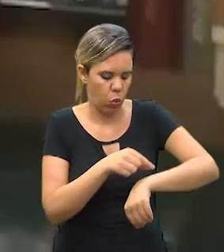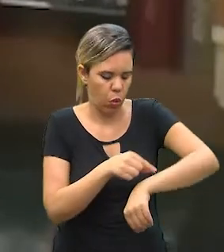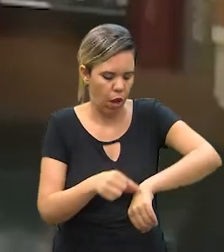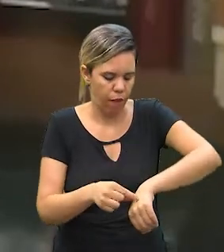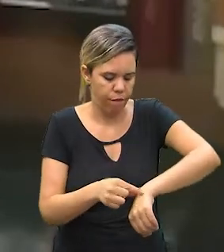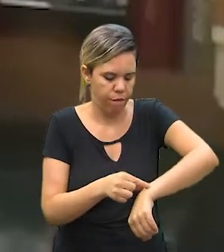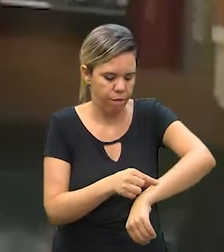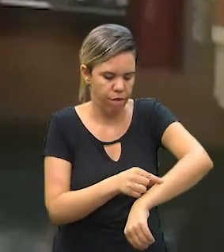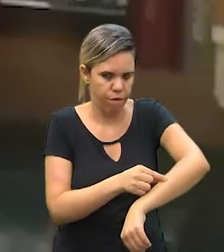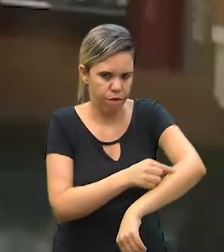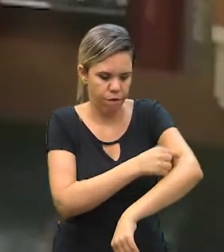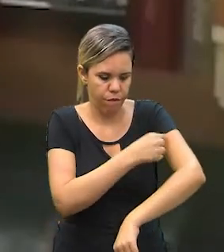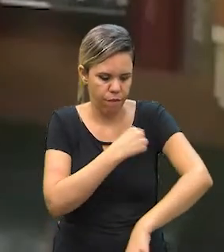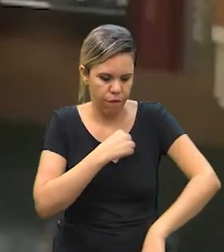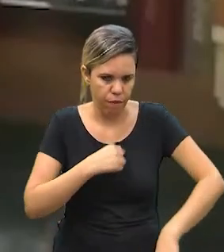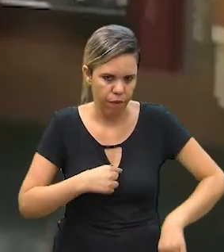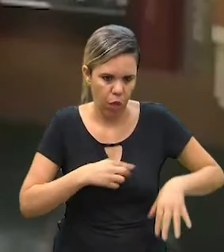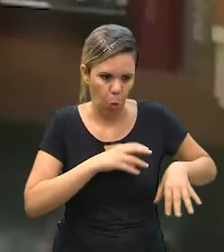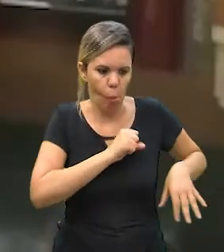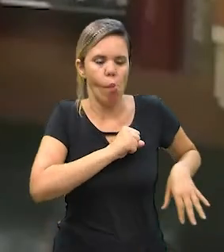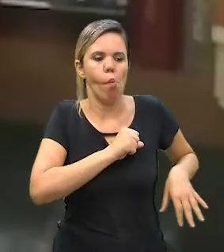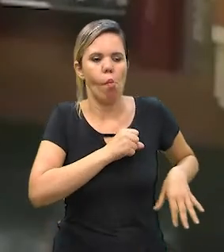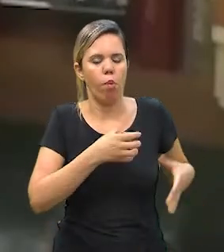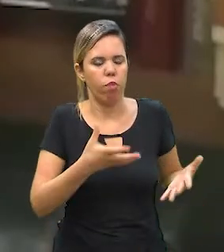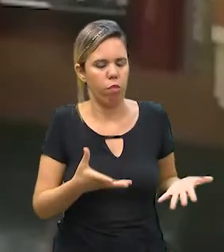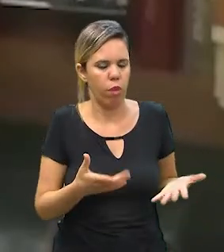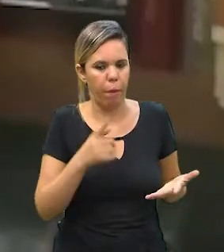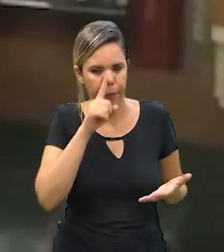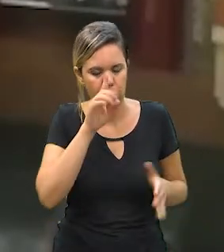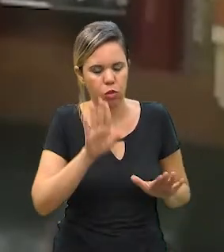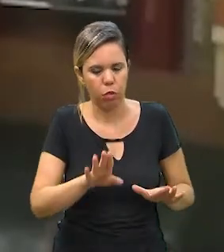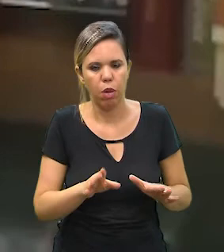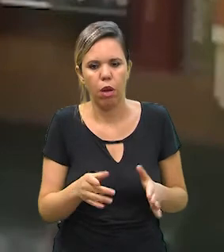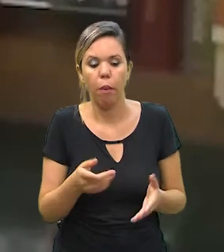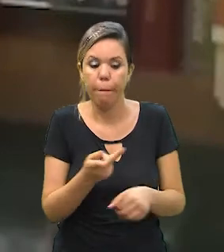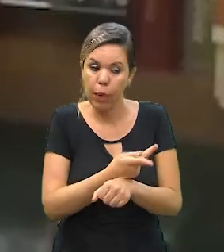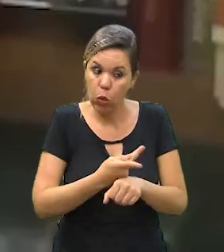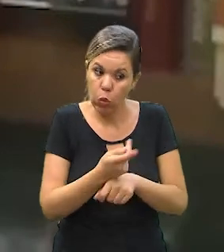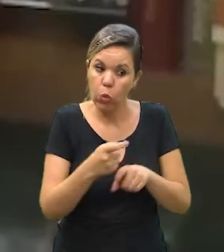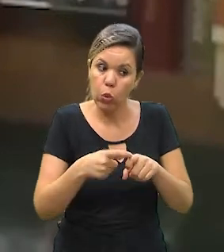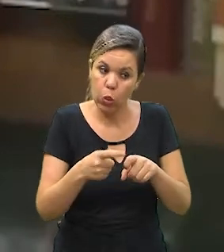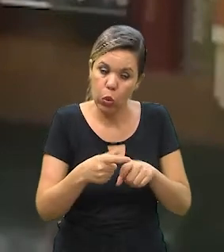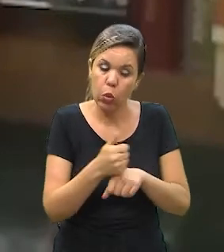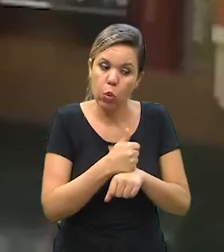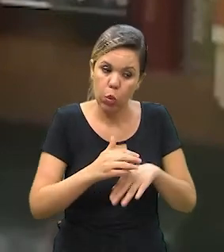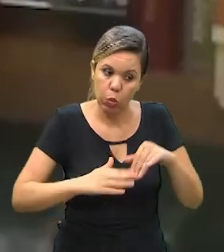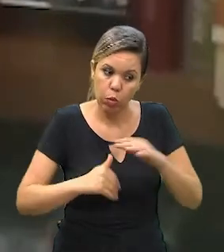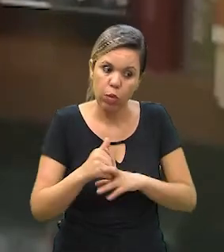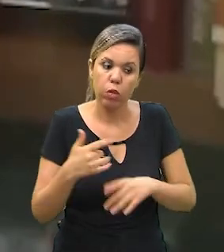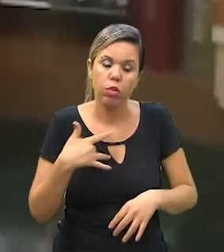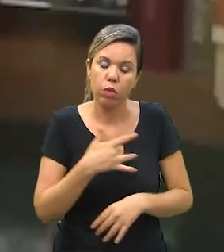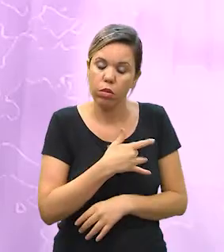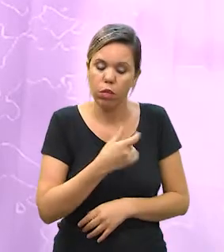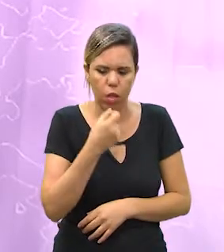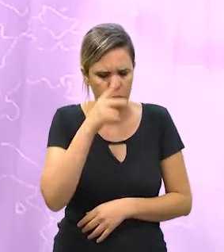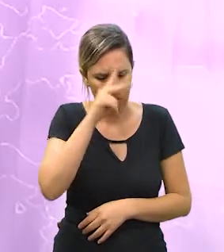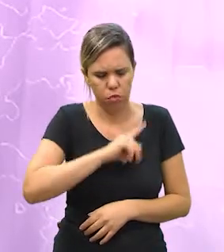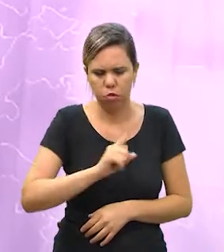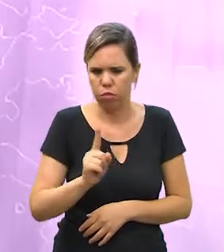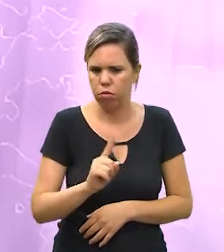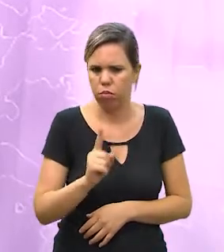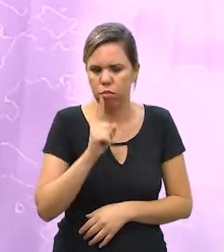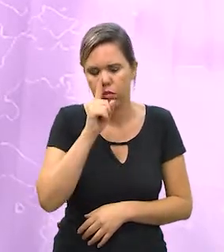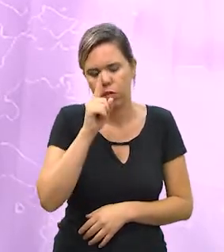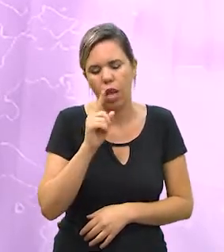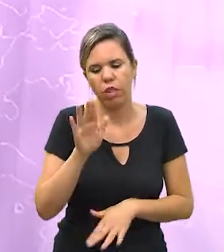sensato que a pessoa procure um serviço de saúde, quer seja o posto de saúde, quer seja o consultório médico, e não se automedique. Porque às